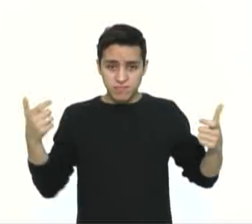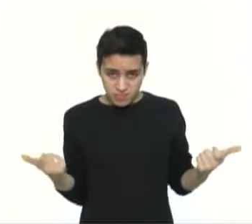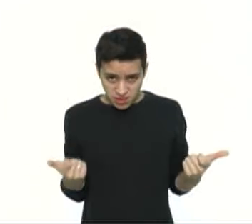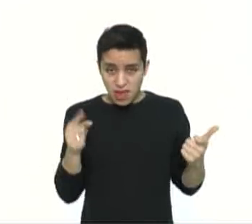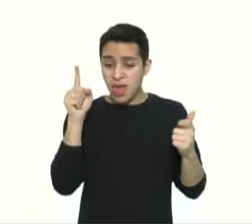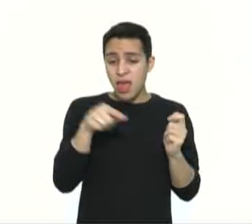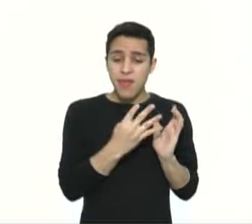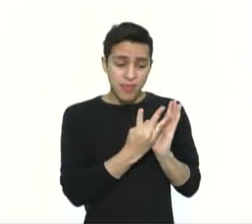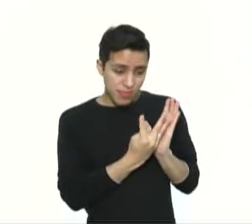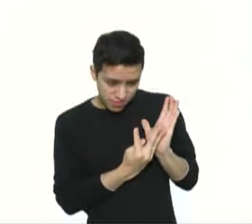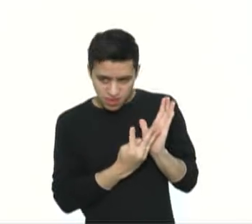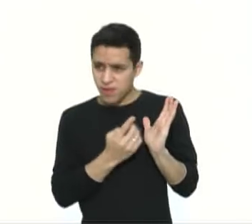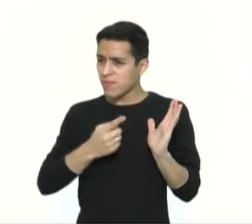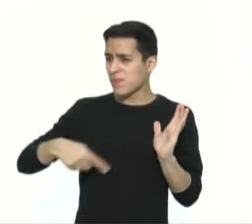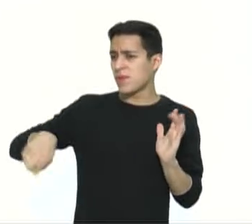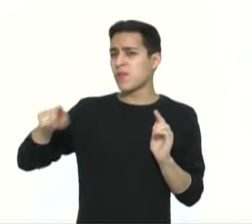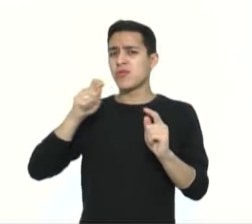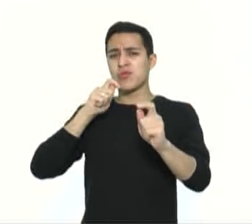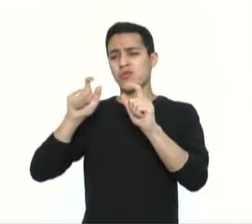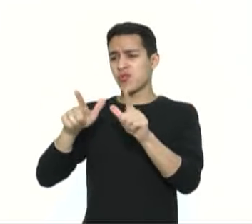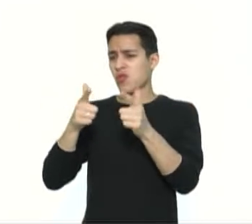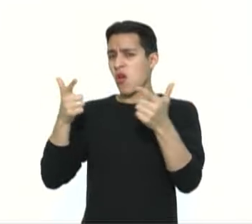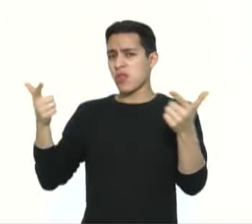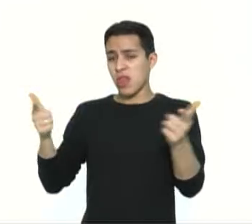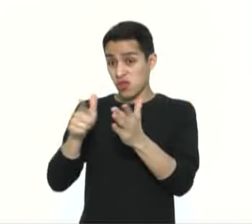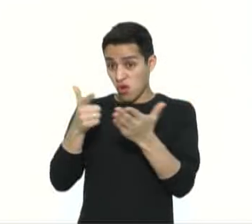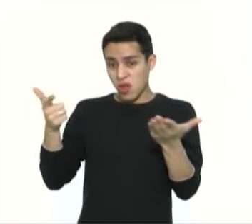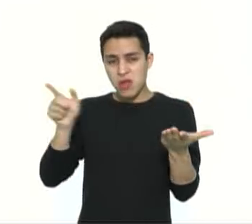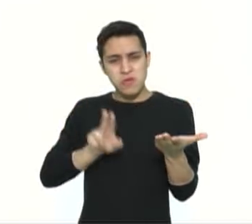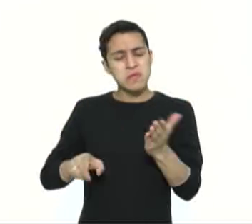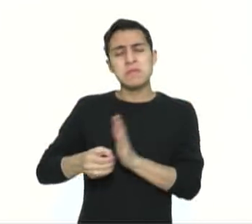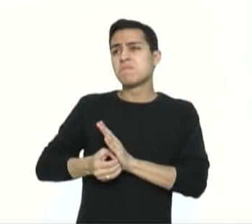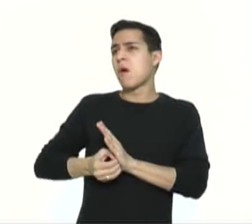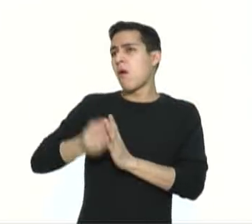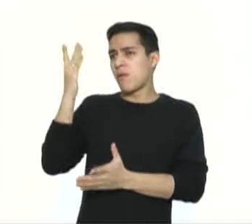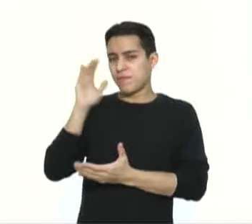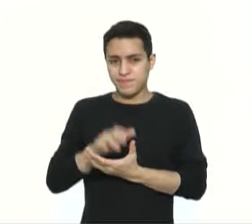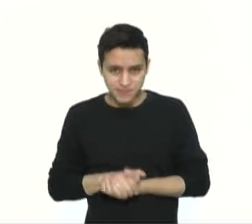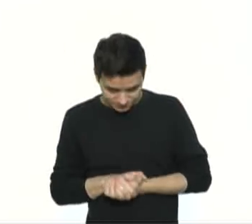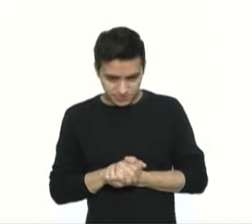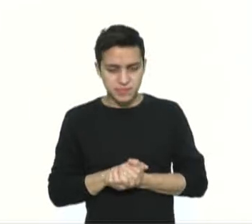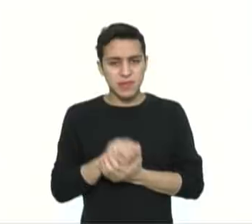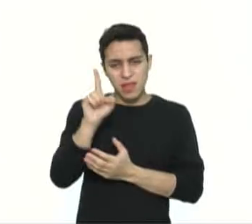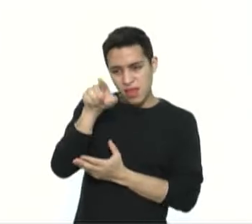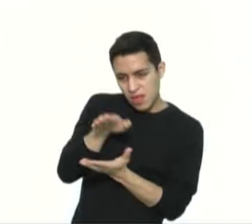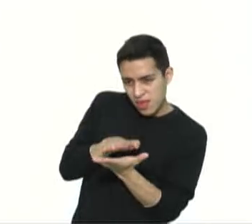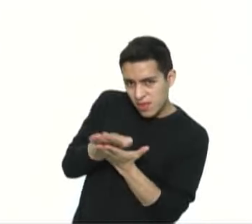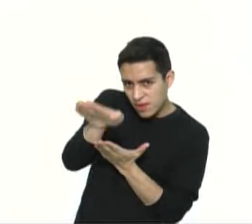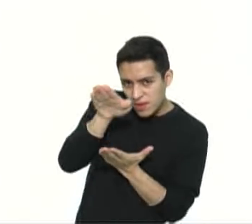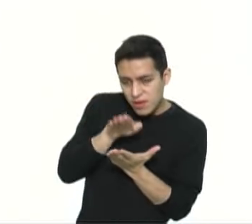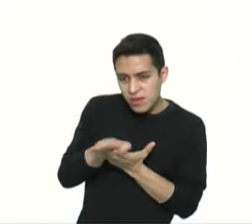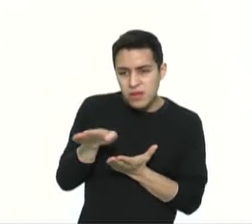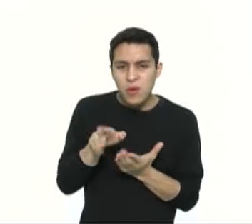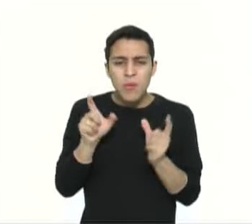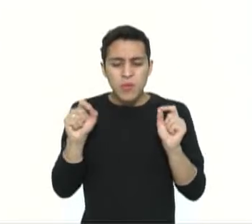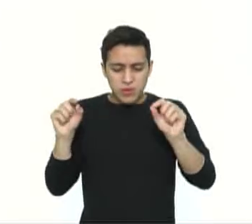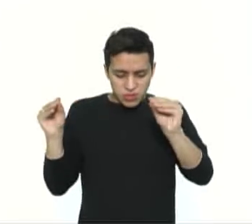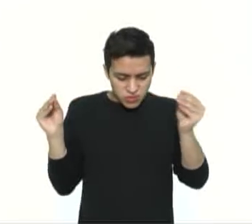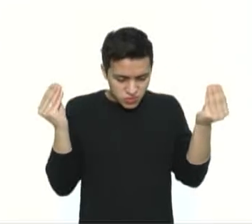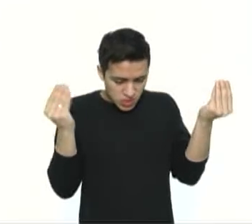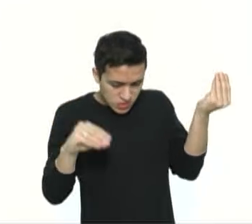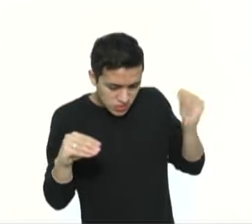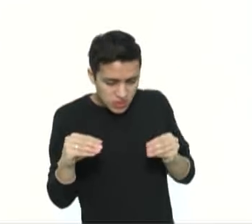texto muito utilizado pela mídia jornalística, acompanha a teoria aí com você, em publicações que o exploram para